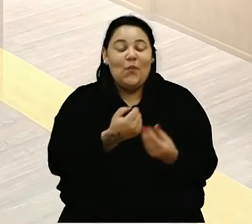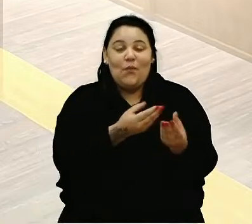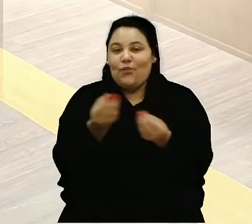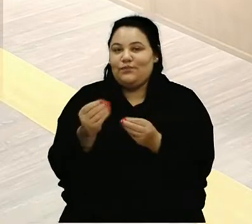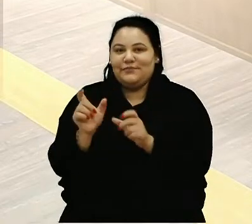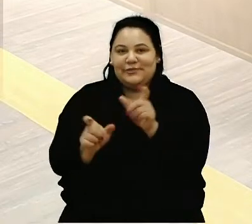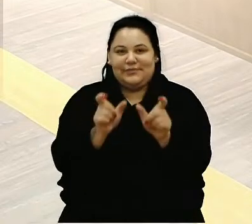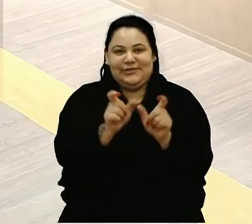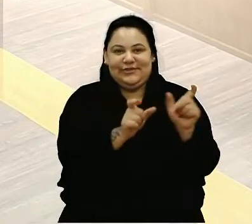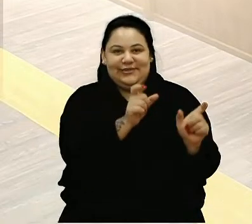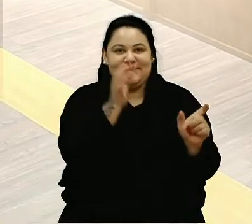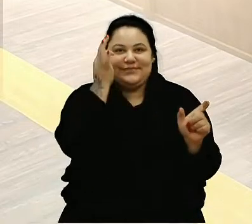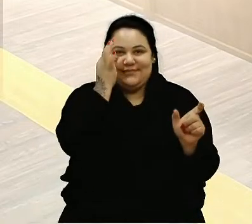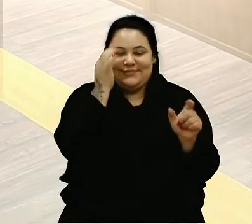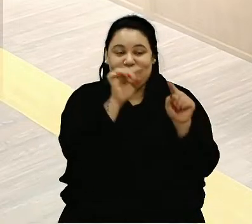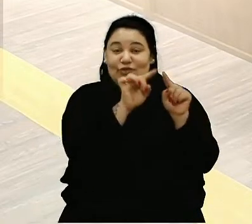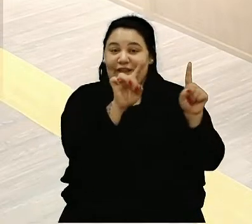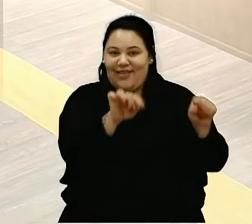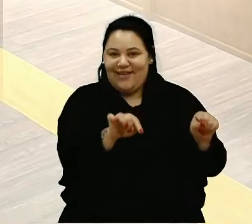né?